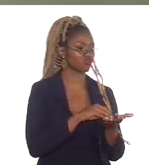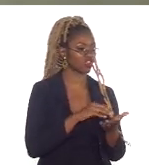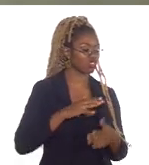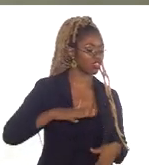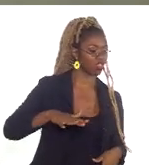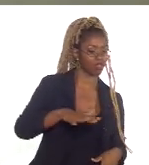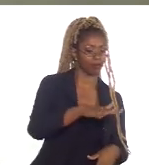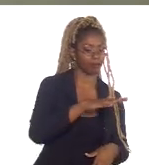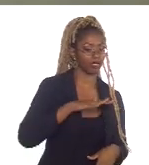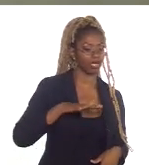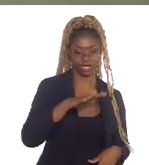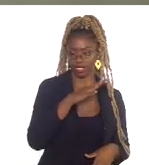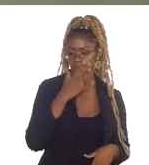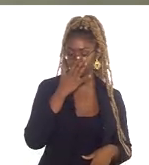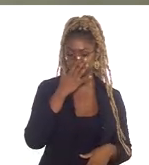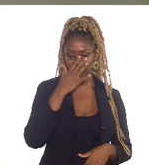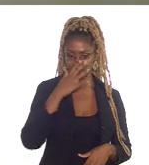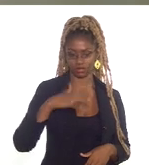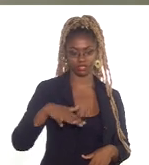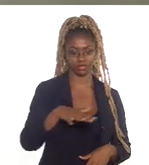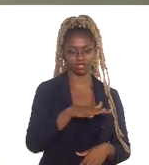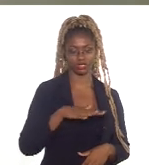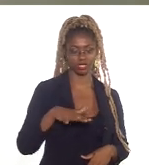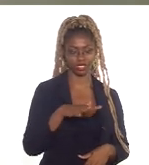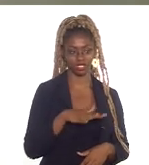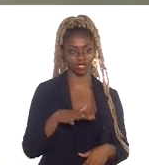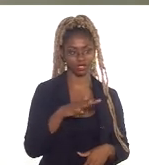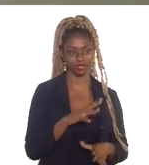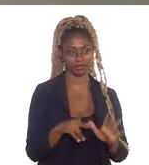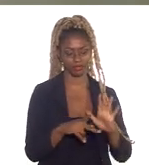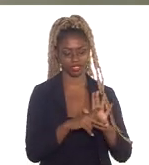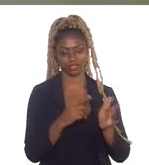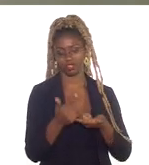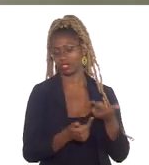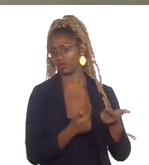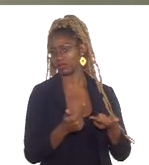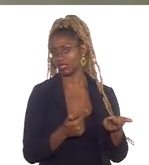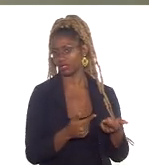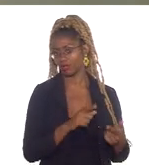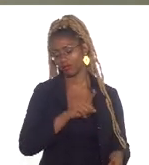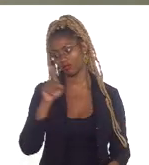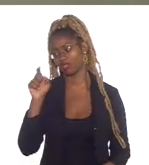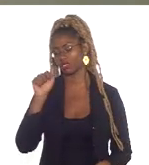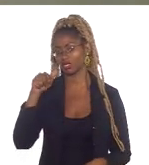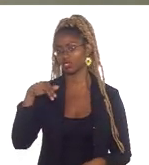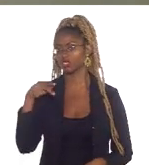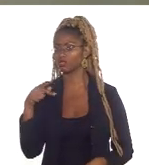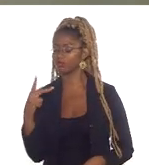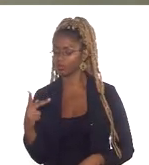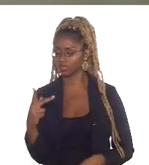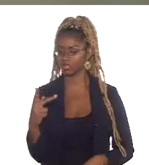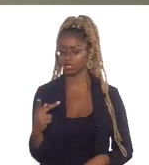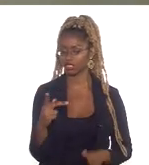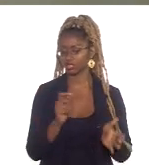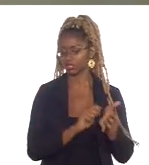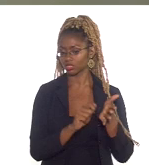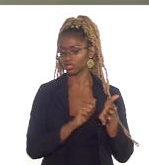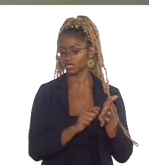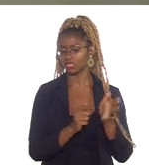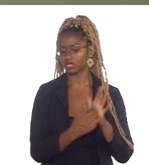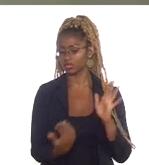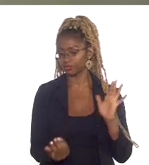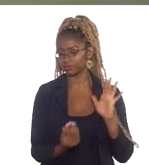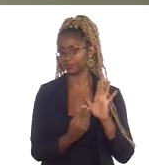área não descrita no plano de trabalho. Ou chega para a MP, escreve e propõe um adendo no